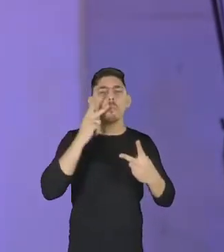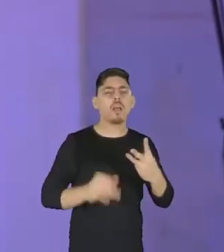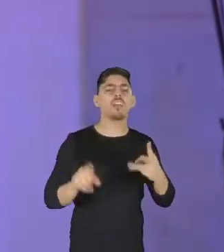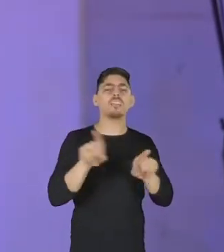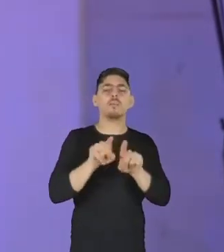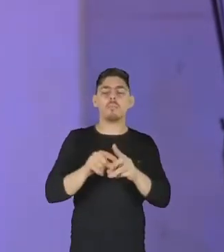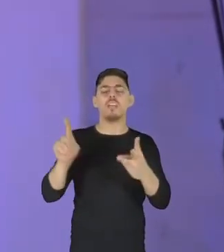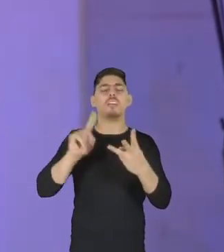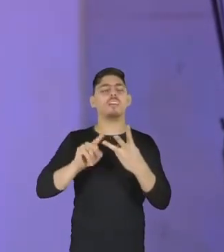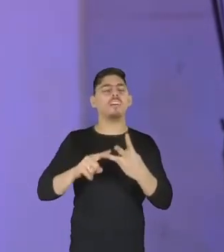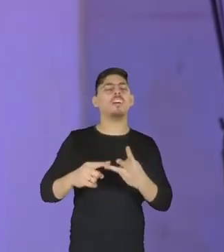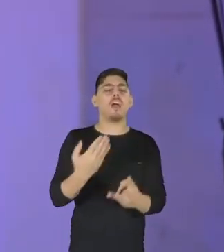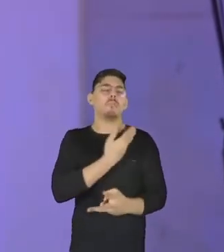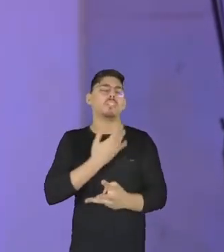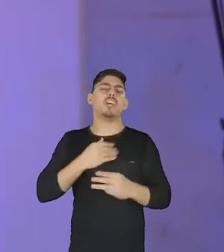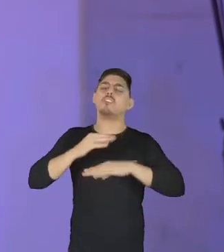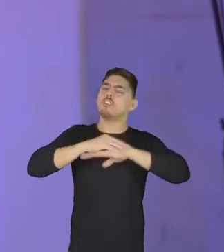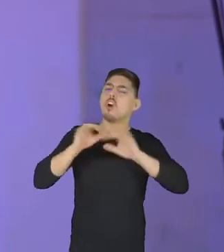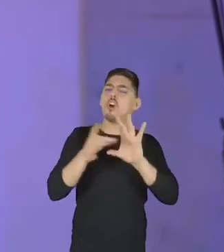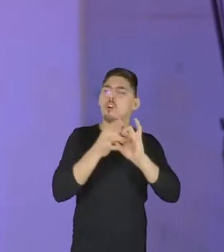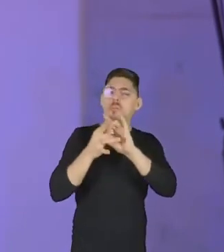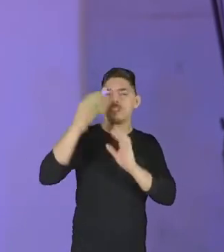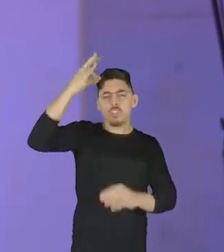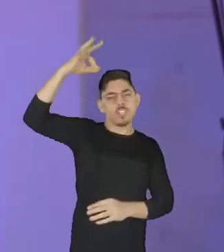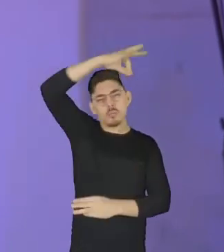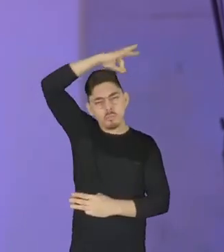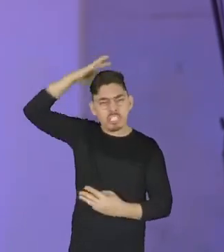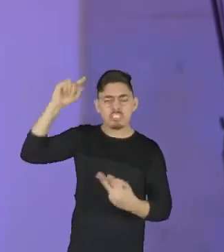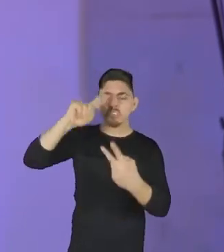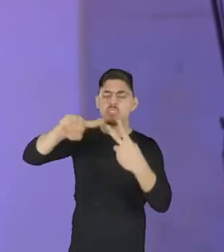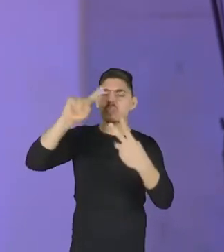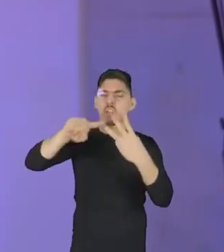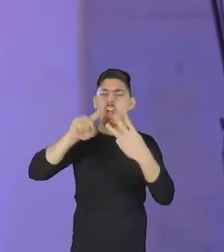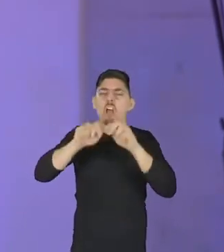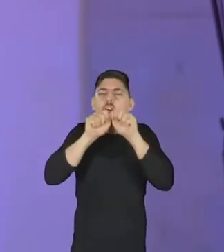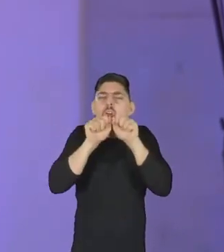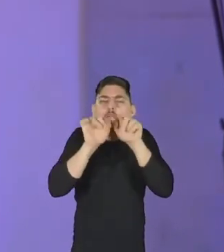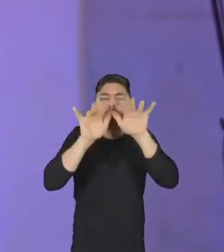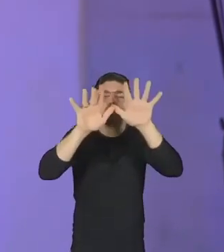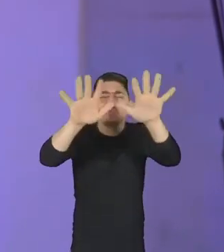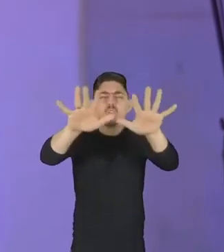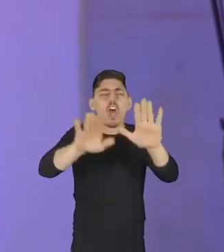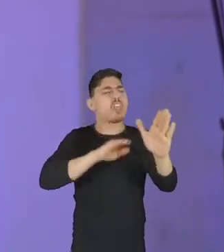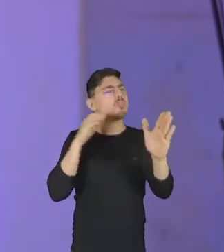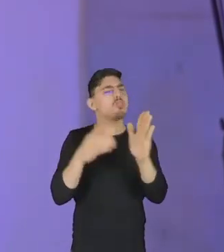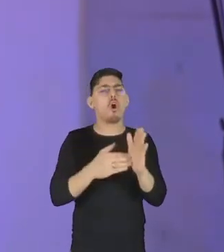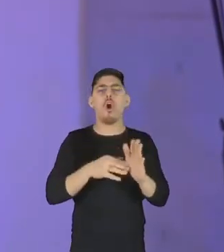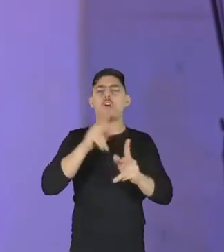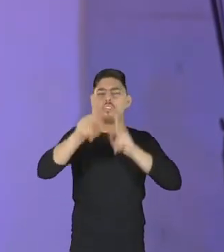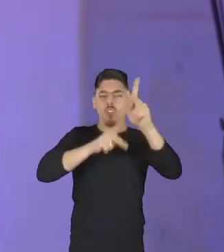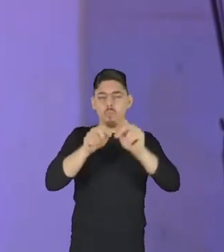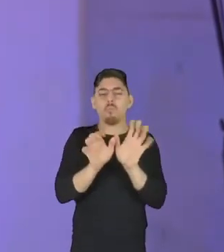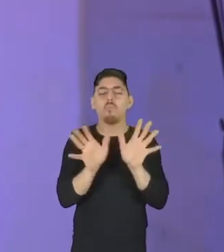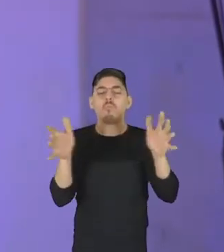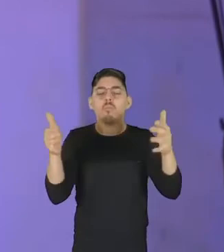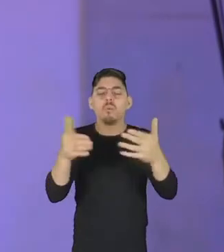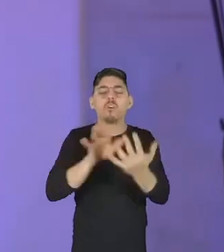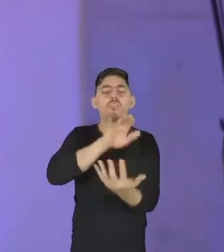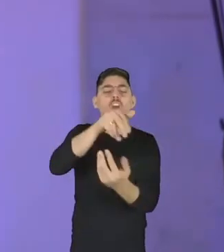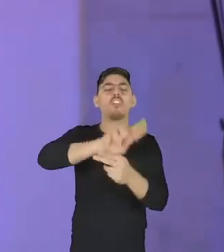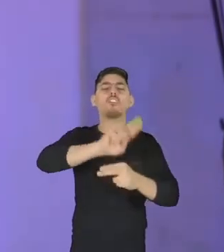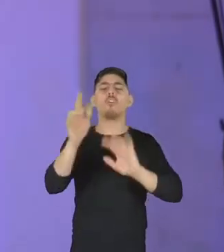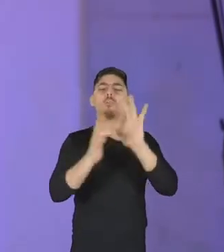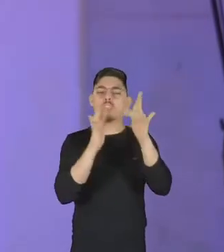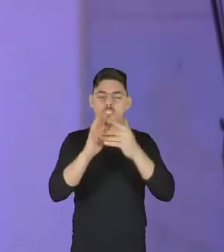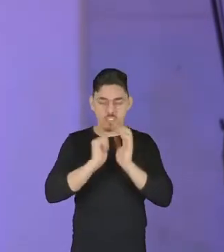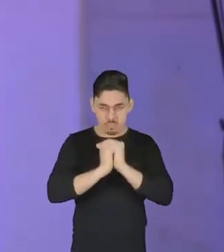comunhão, amizade do Santo Espírito de Deus sejam com todos do seu povo espalhados pela terra. Em nome de